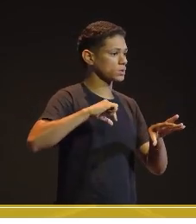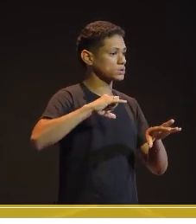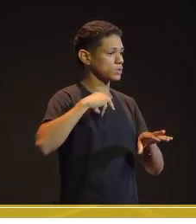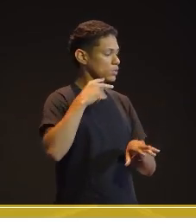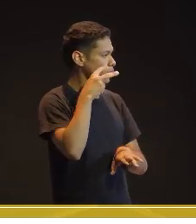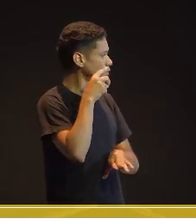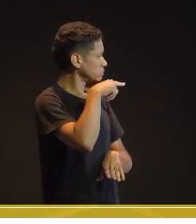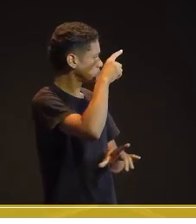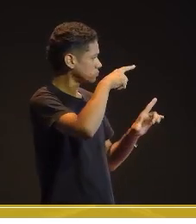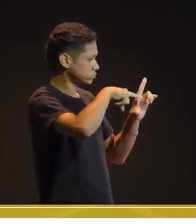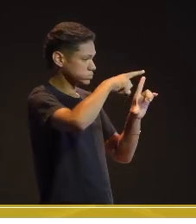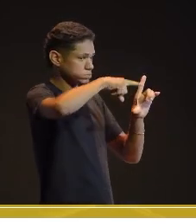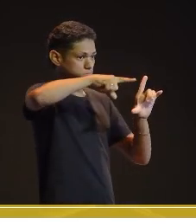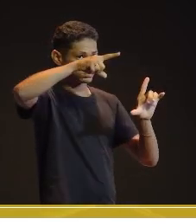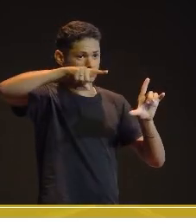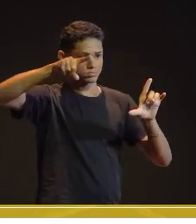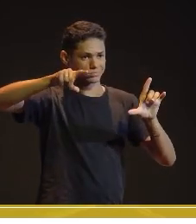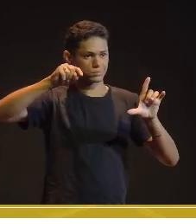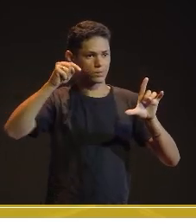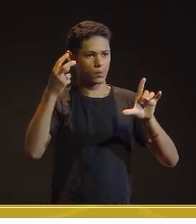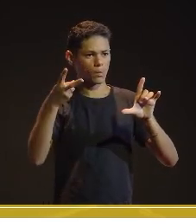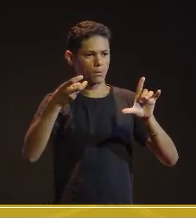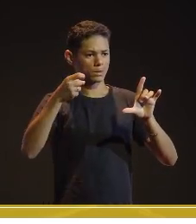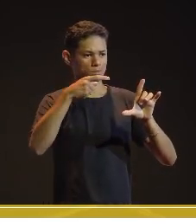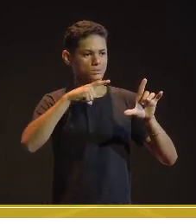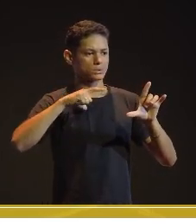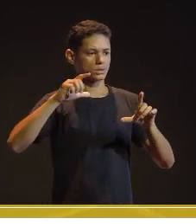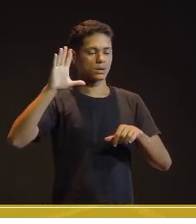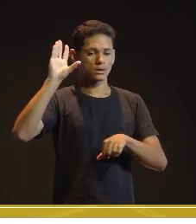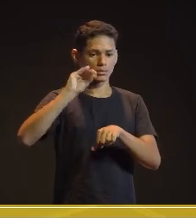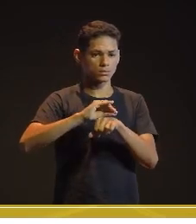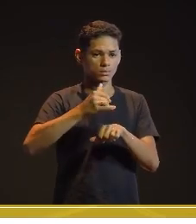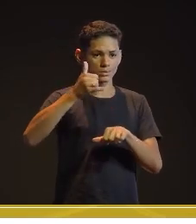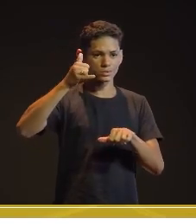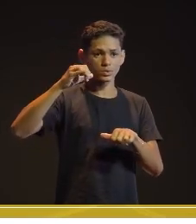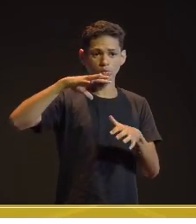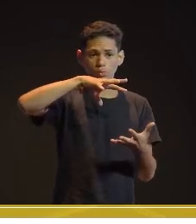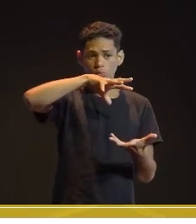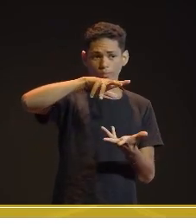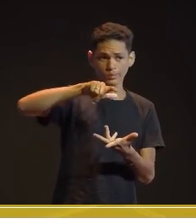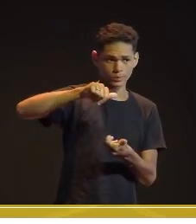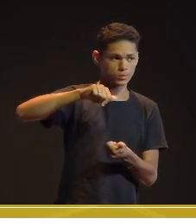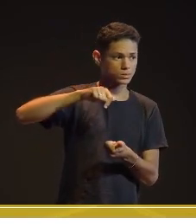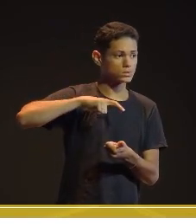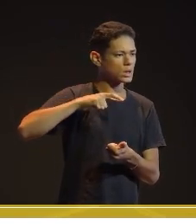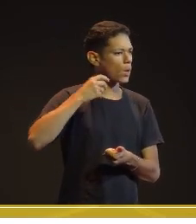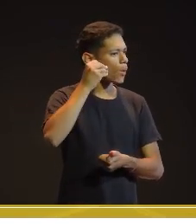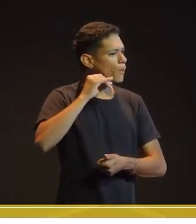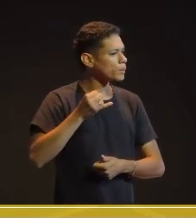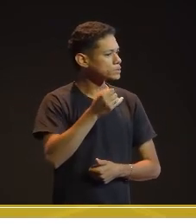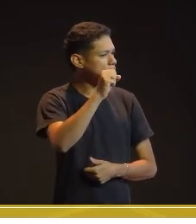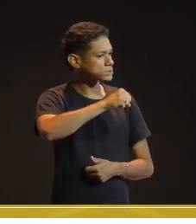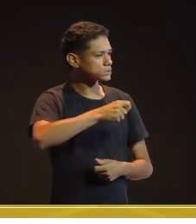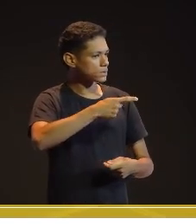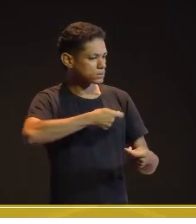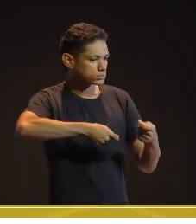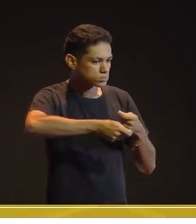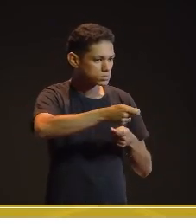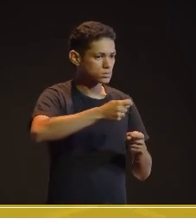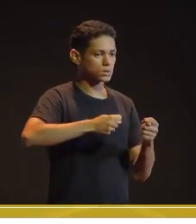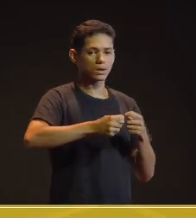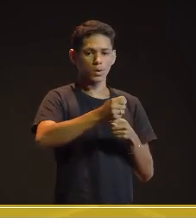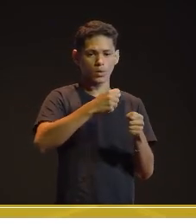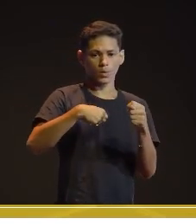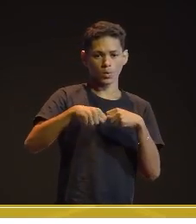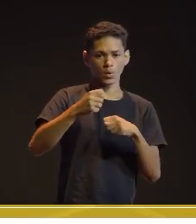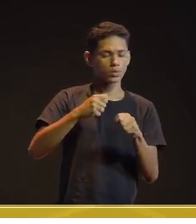olha para o gráfico, ele segue a lógica do mercado de energia solar no mundo. Então, a gente tem uma oportunidade de negócios,